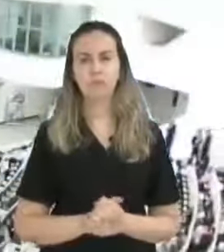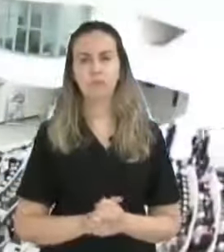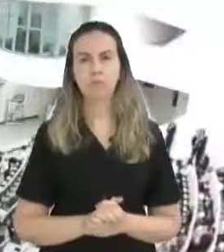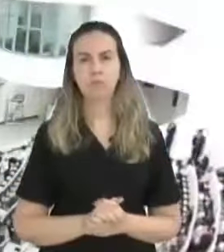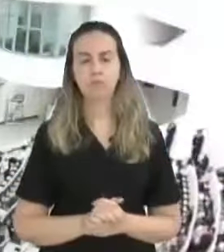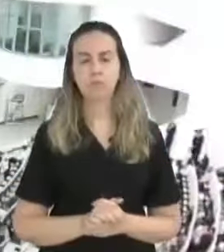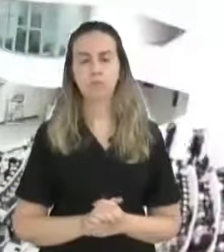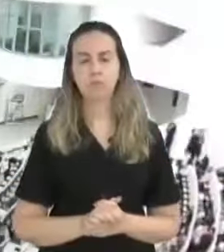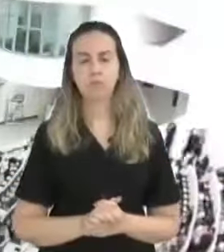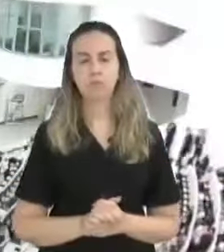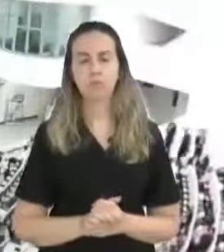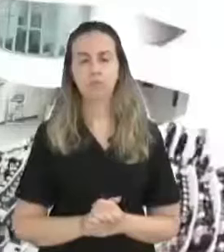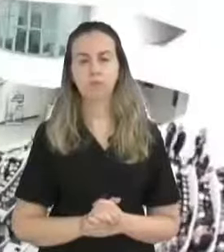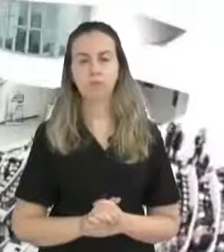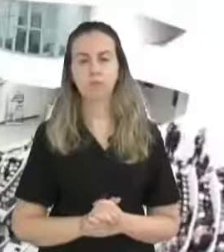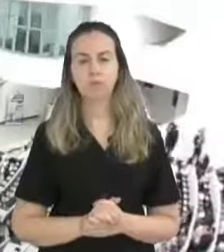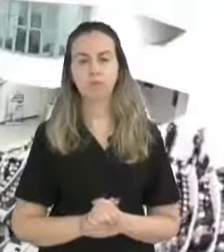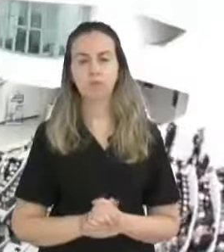Aleluia. Glória a Deus.